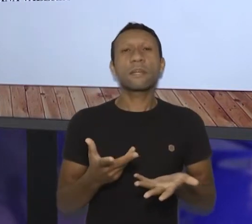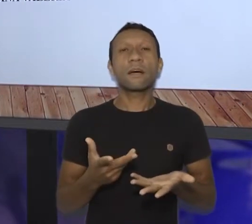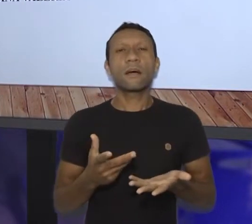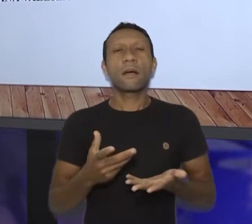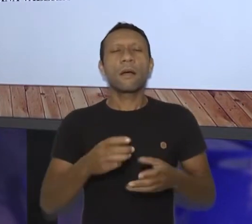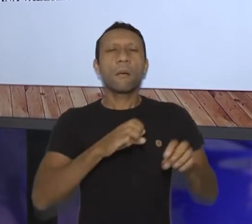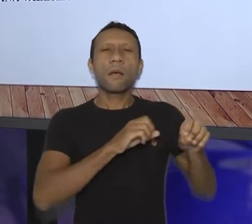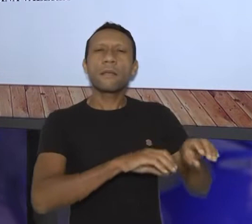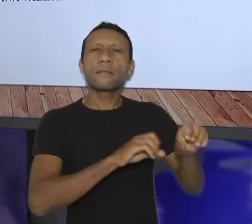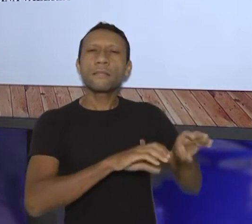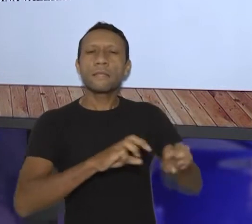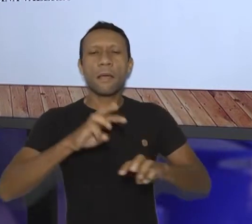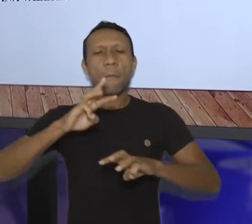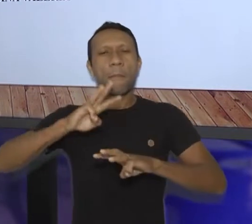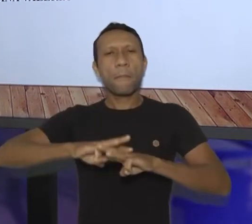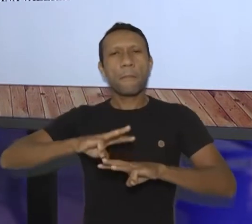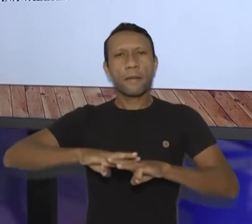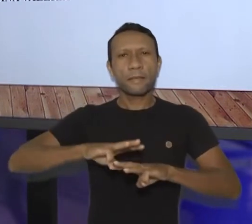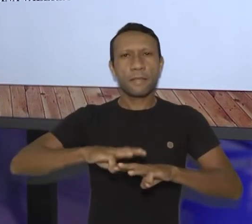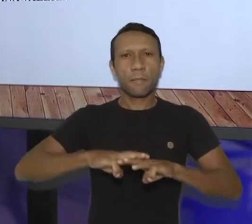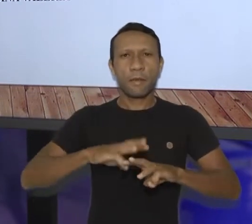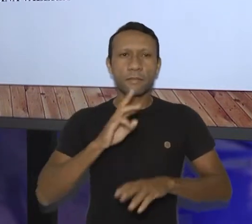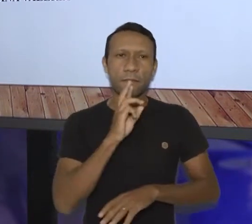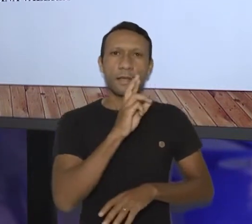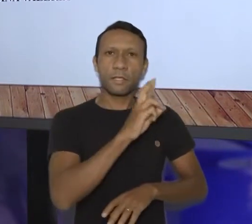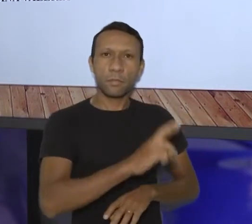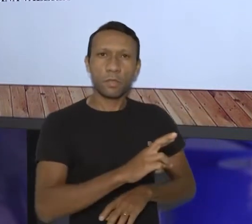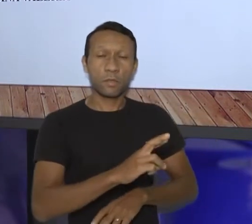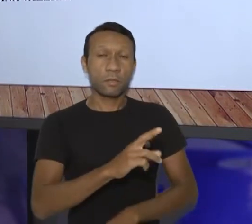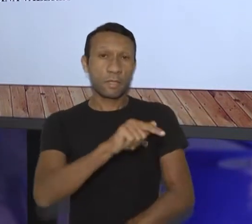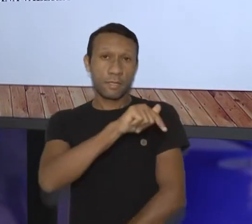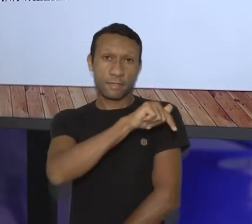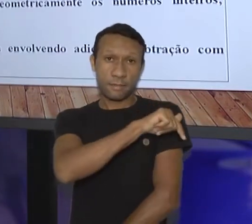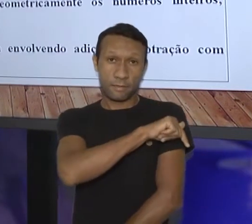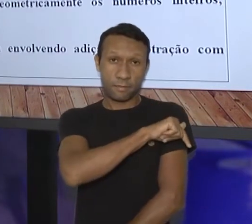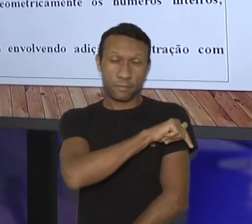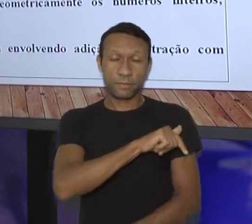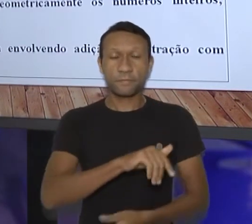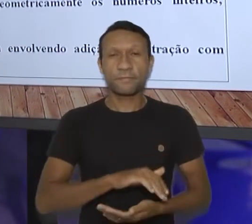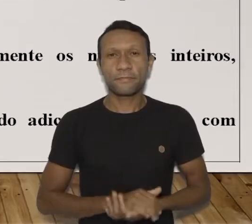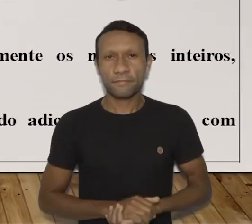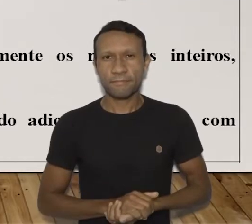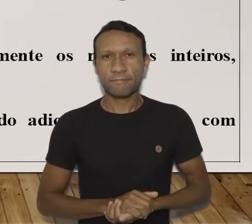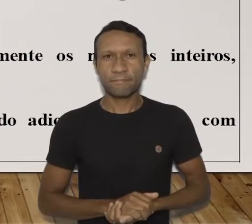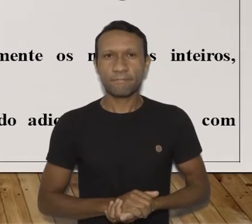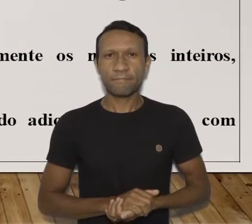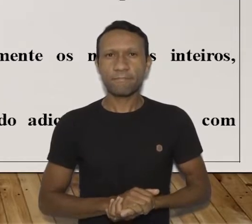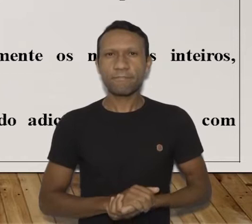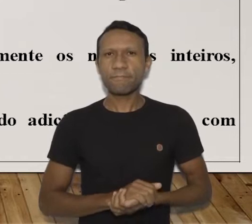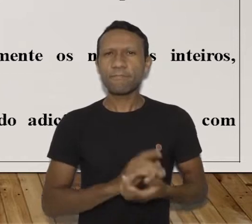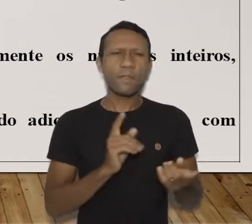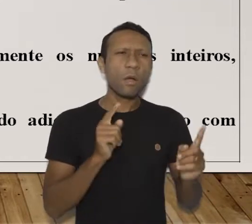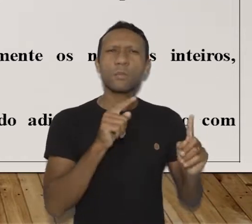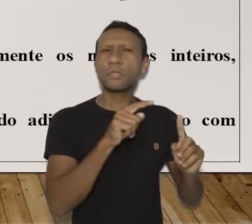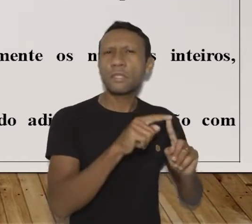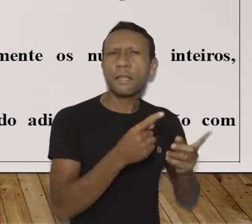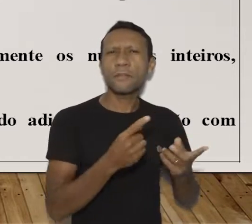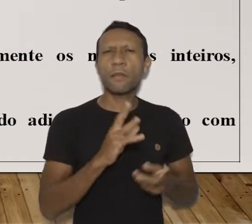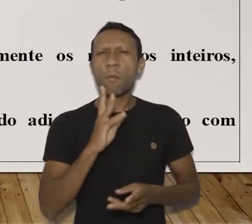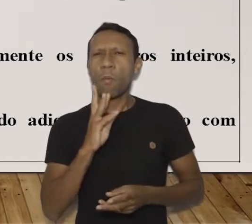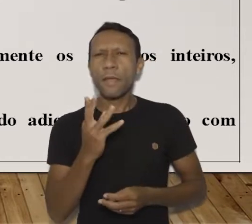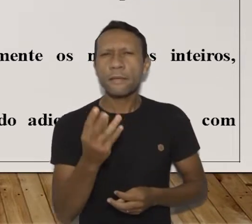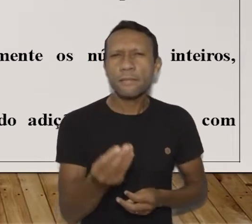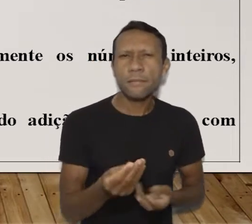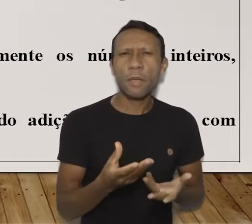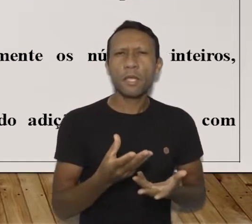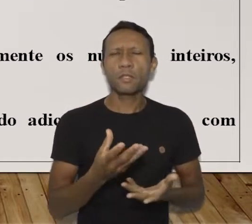de matemática, e nós vamos corrigir o material do 7º ano. Nossos objetos de conhecimento continuam